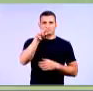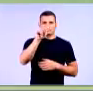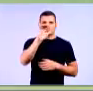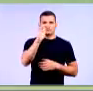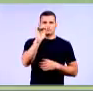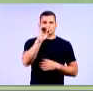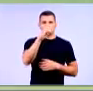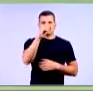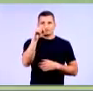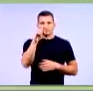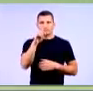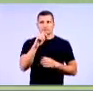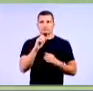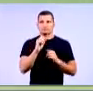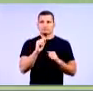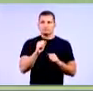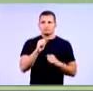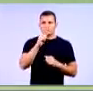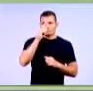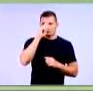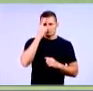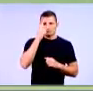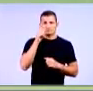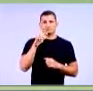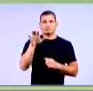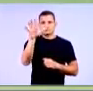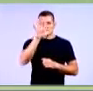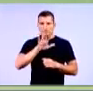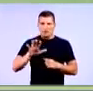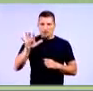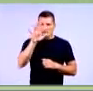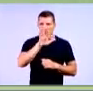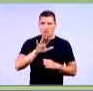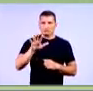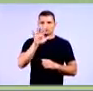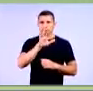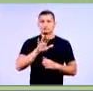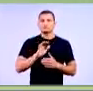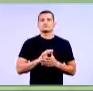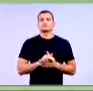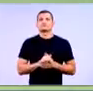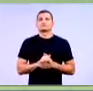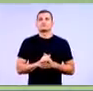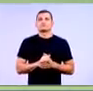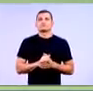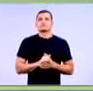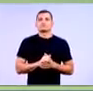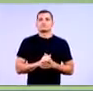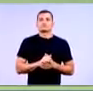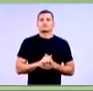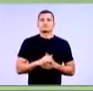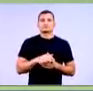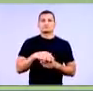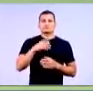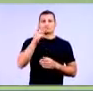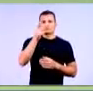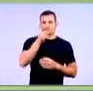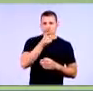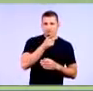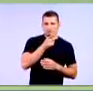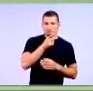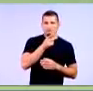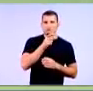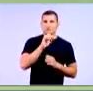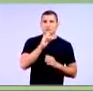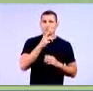de uso mais geral, por isso que eles chamam de generalização. Então eu vou criar conta. Criar conta. E depois que eu criar conta, eu posso dizer se é uma